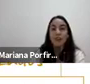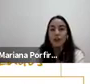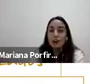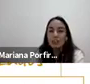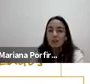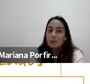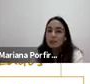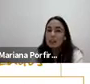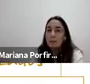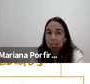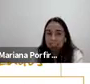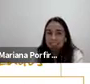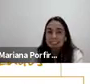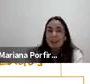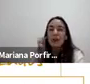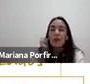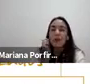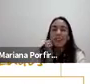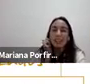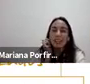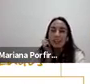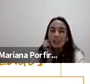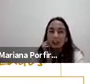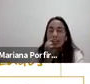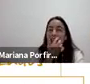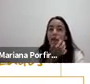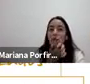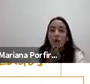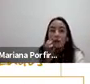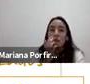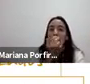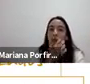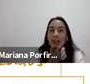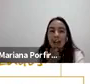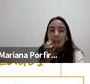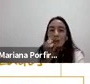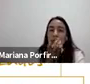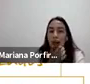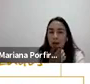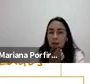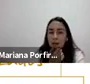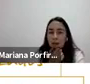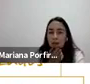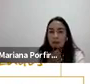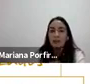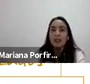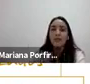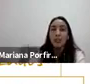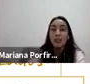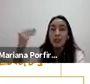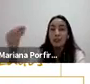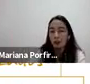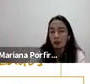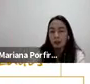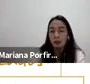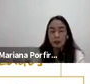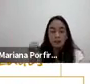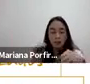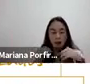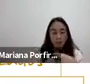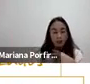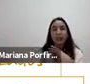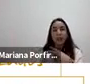ativação de 2 músculos apenas. O bucinador e o orbicular dos lados. Veja só.